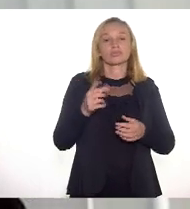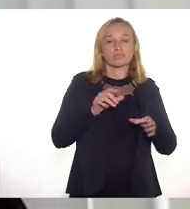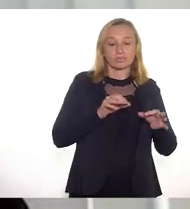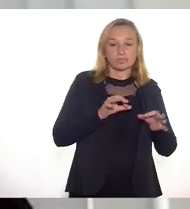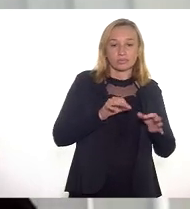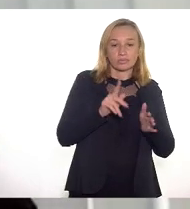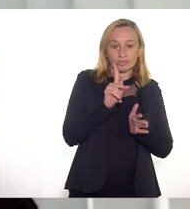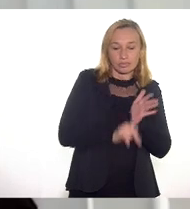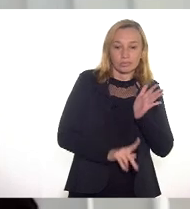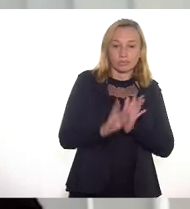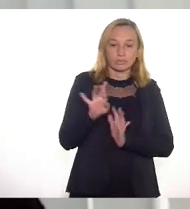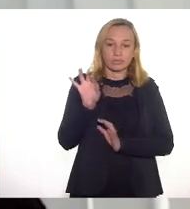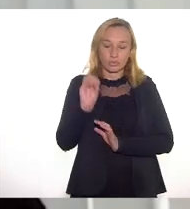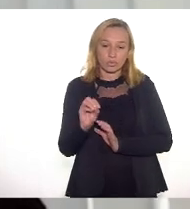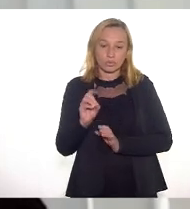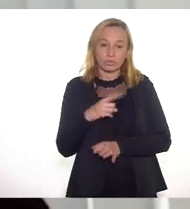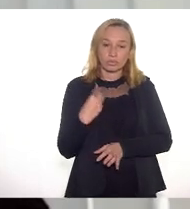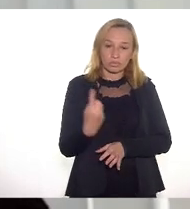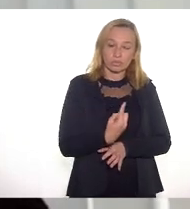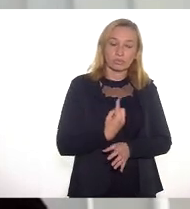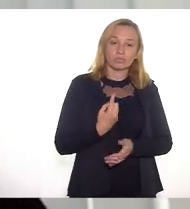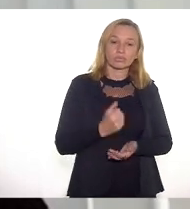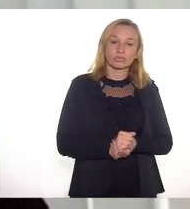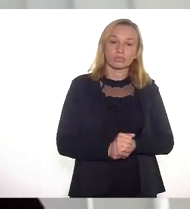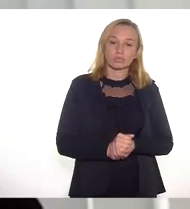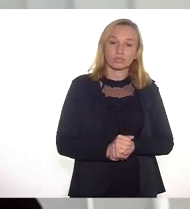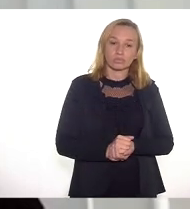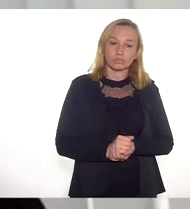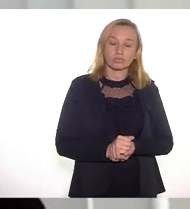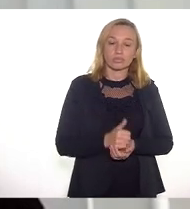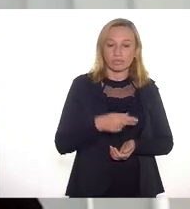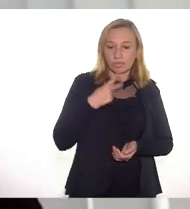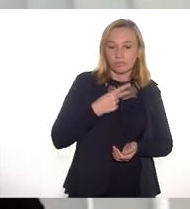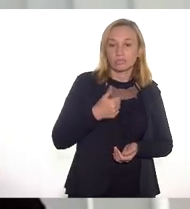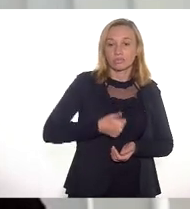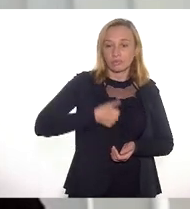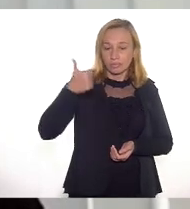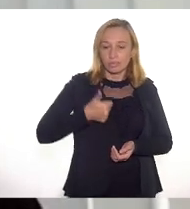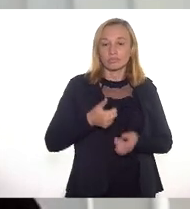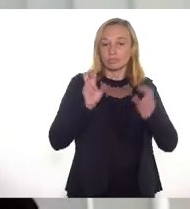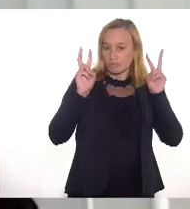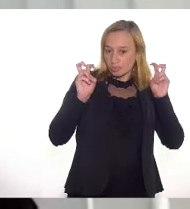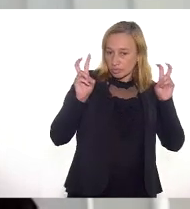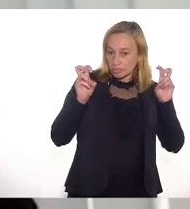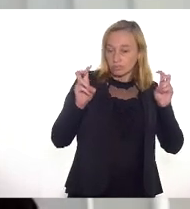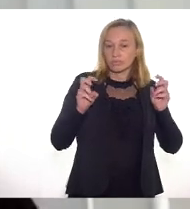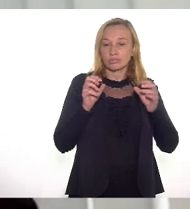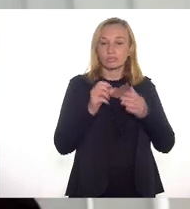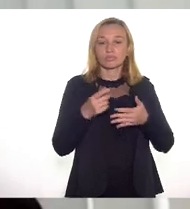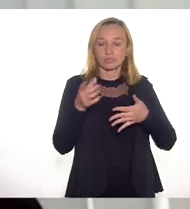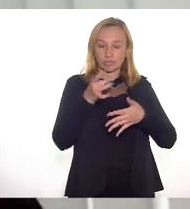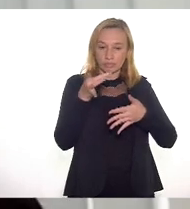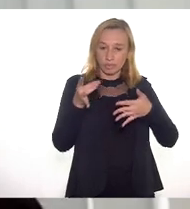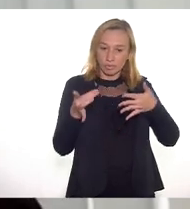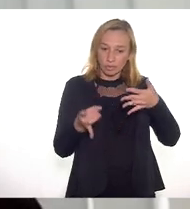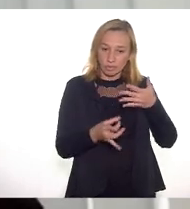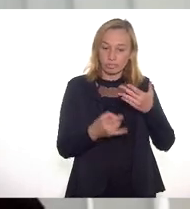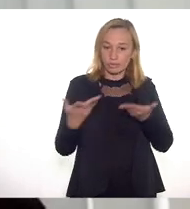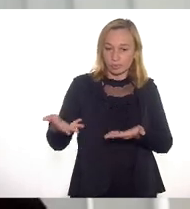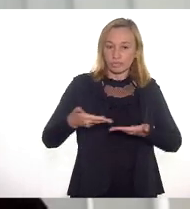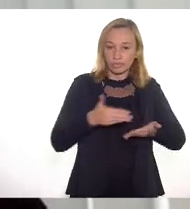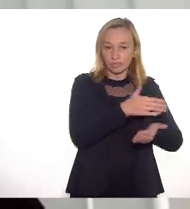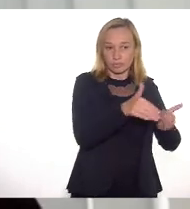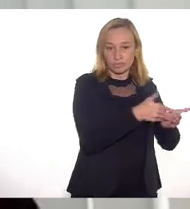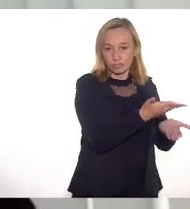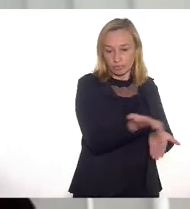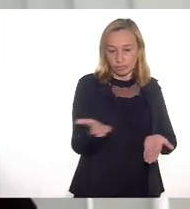projeto, Bruno Souza, para a gente especificar melhor as matérias, os assuntos que serão abordados. Então, eu convido a todos